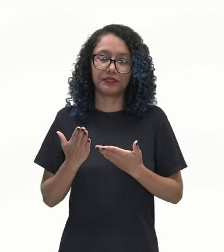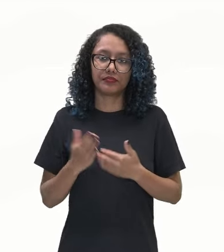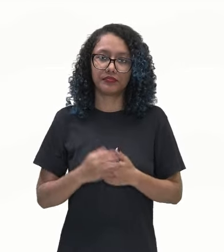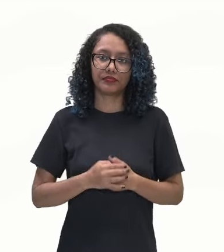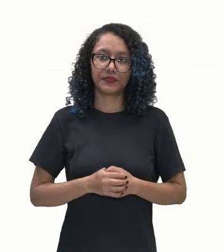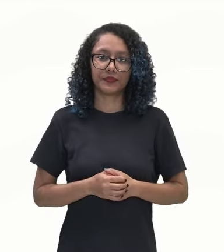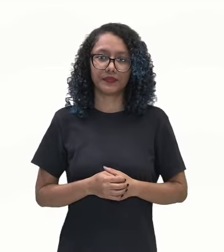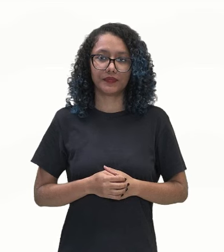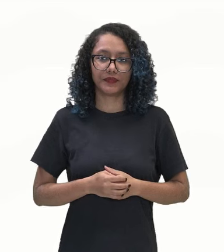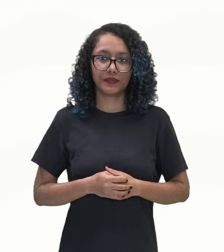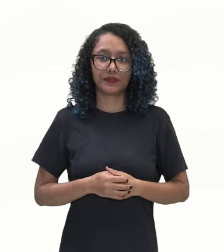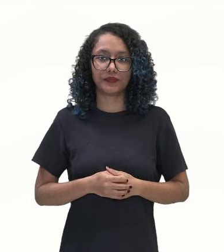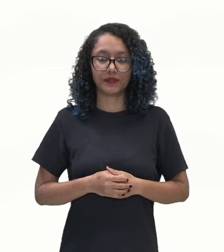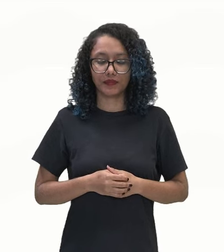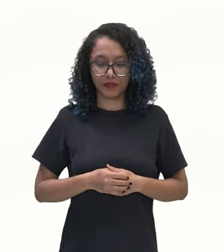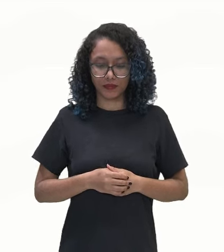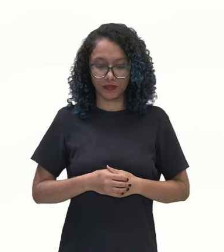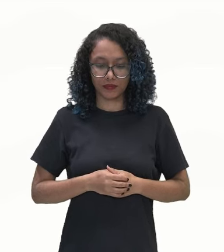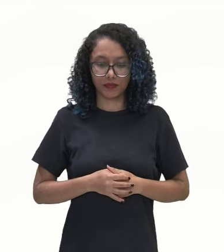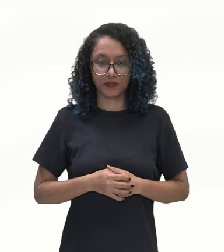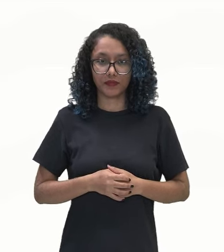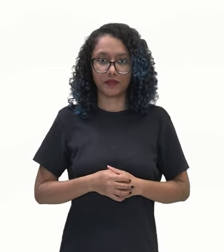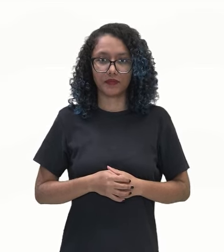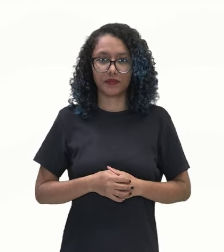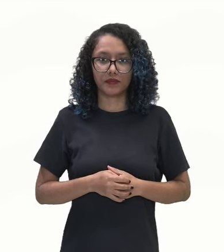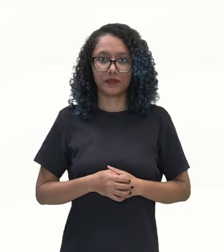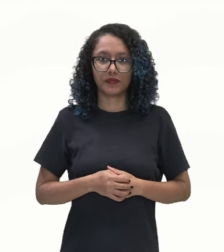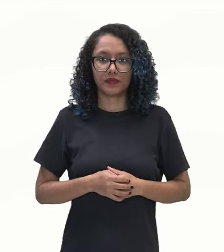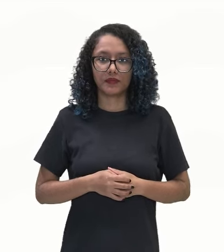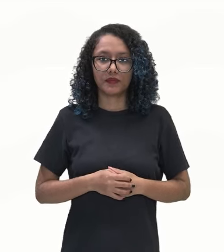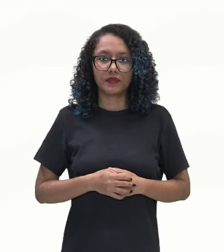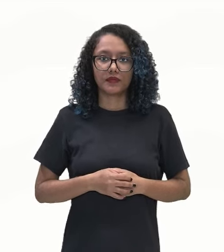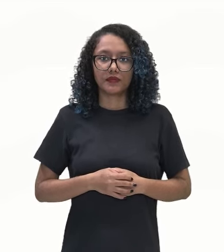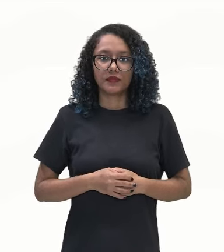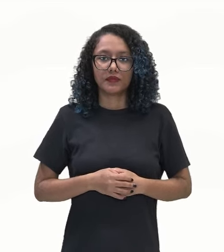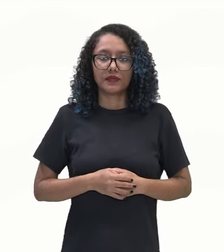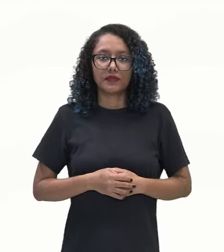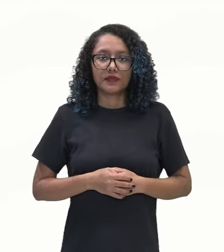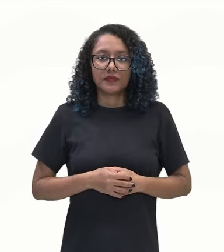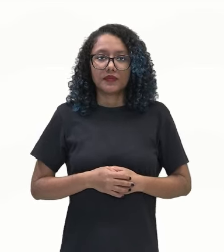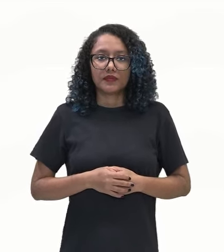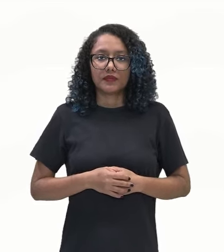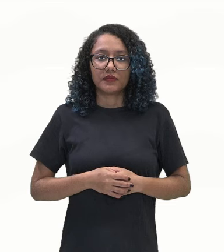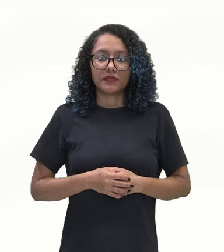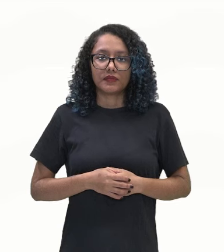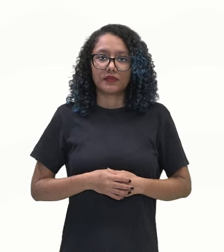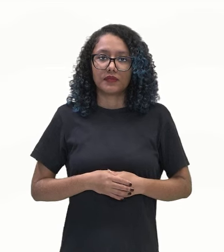physical activities, including lack of facilities, financial constraints,